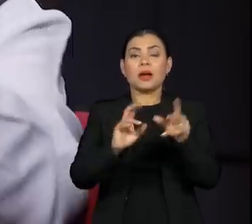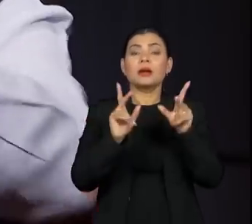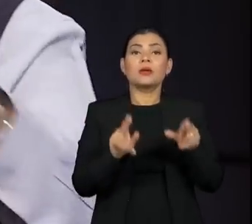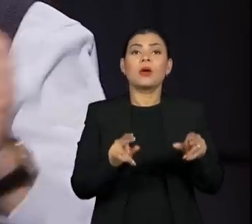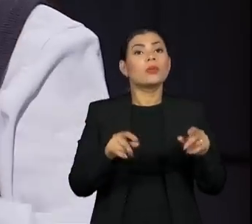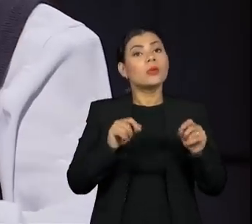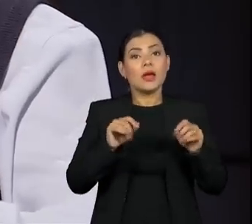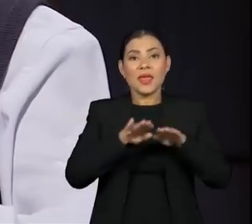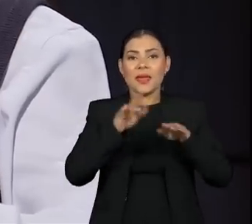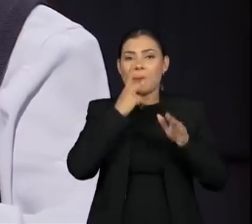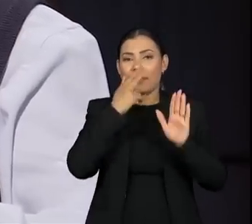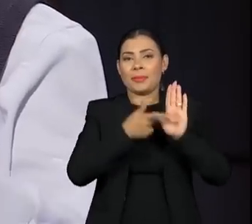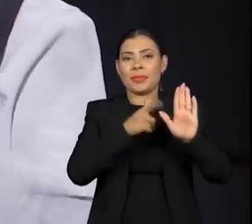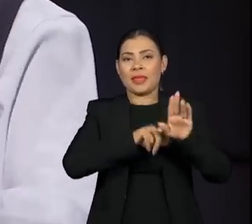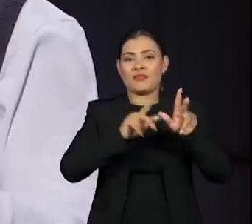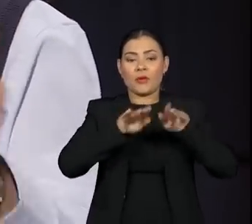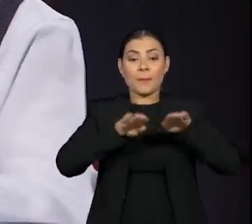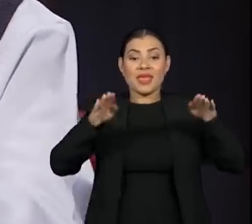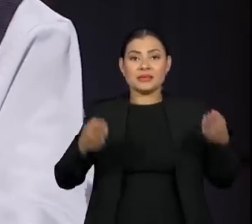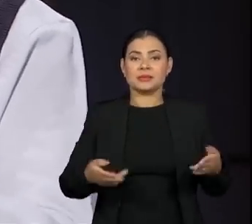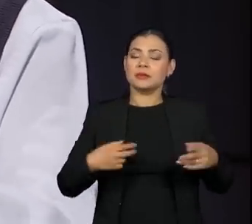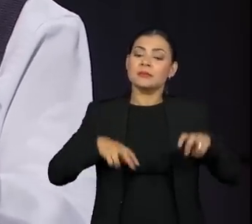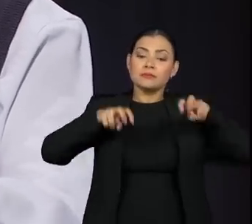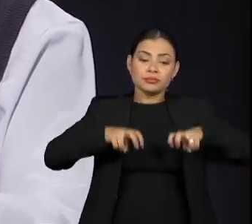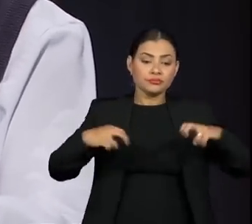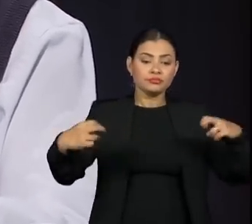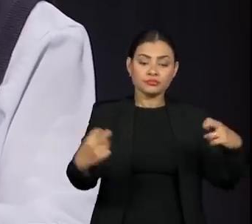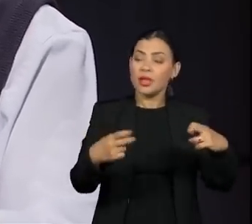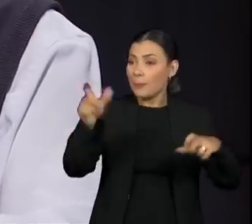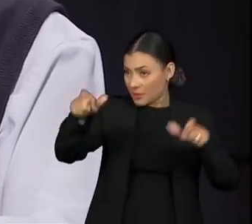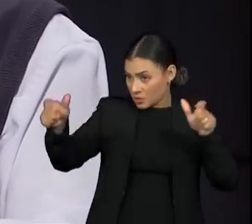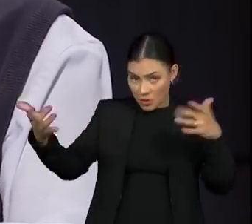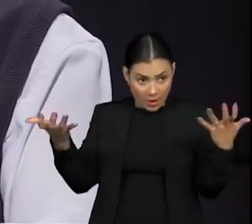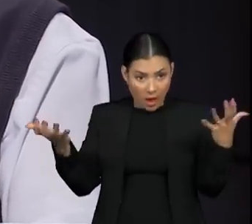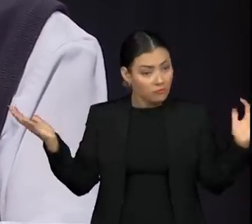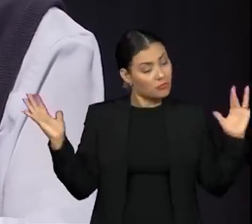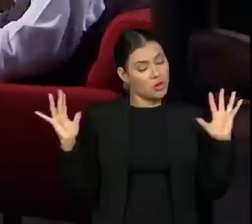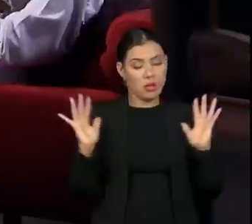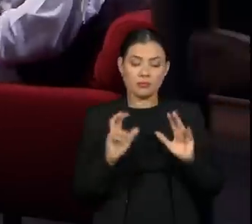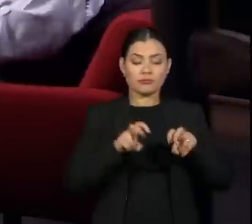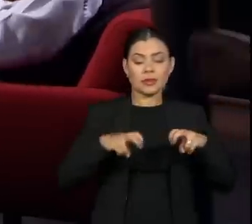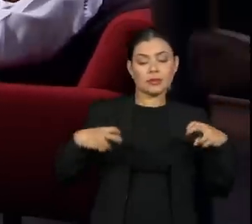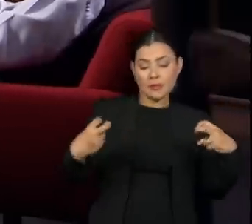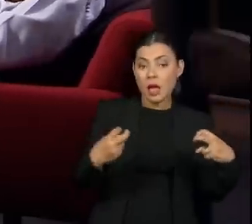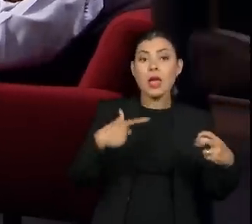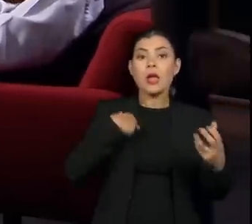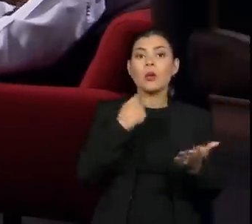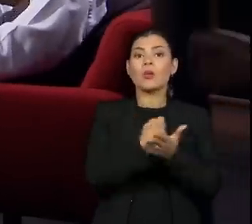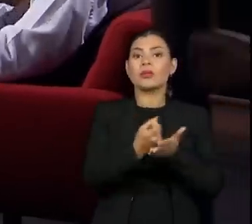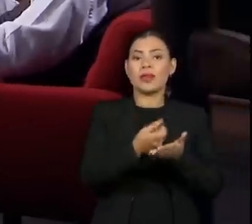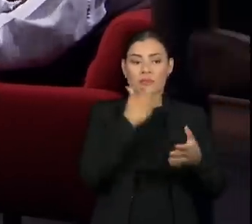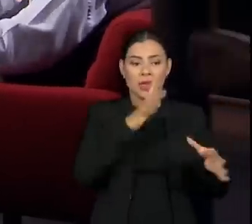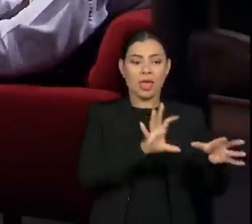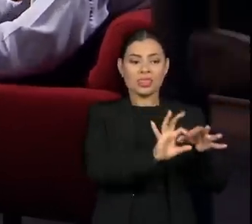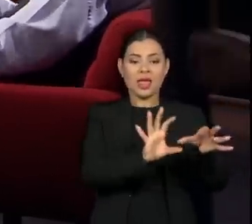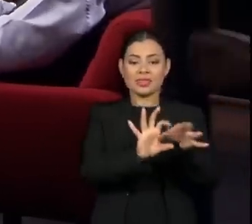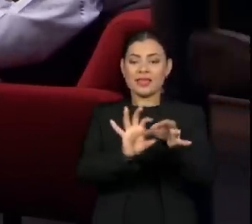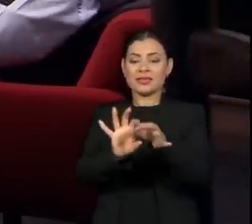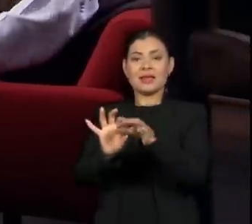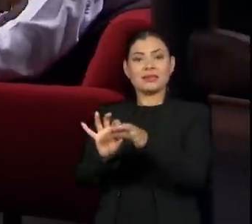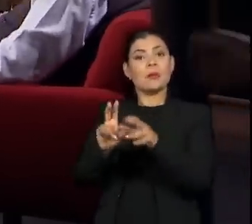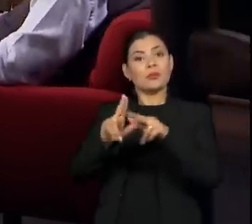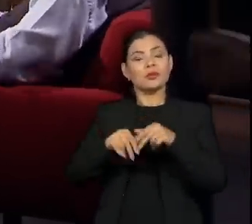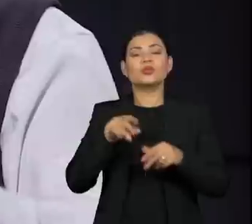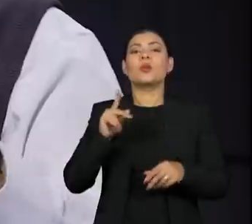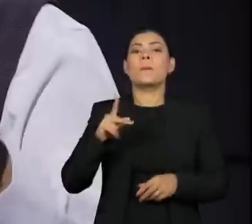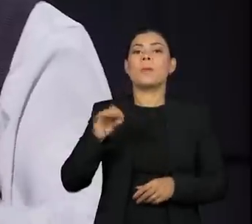todo mundo que se ligar naquelas contra ali você encontra lá e troca a trava ela sempre precisa contratar isso pra ir pra fora tá porque isso é trocar local isso chama ponto de